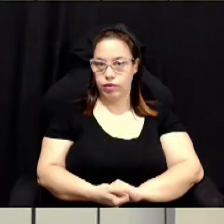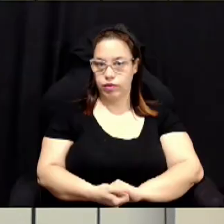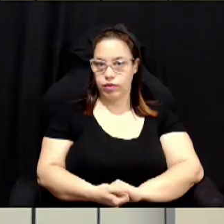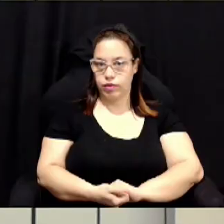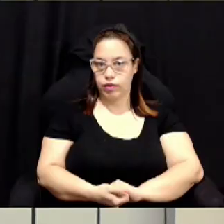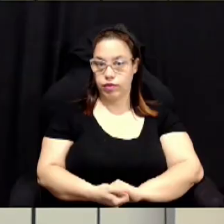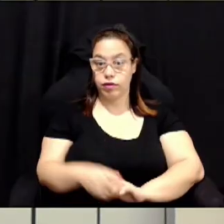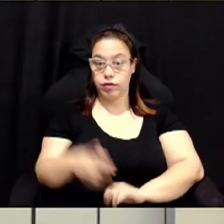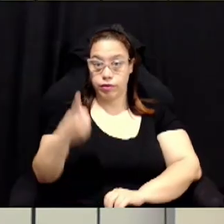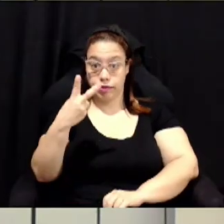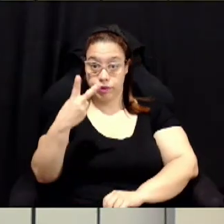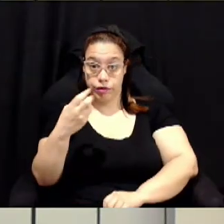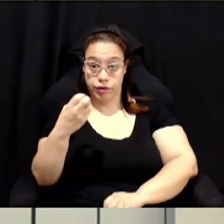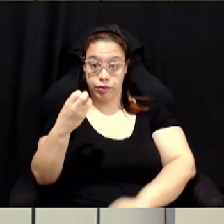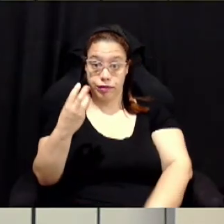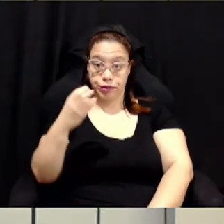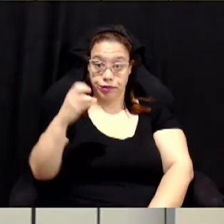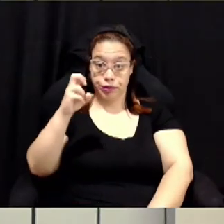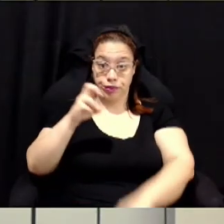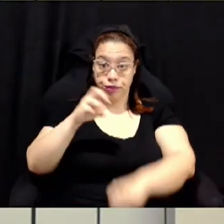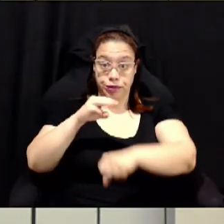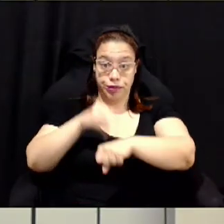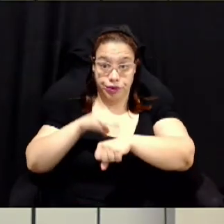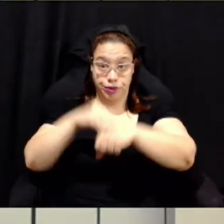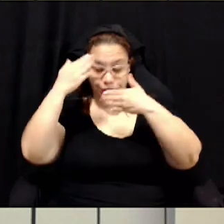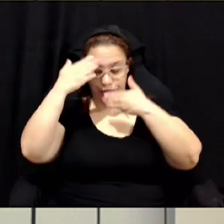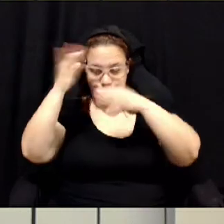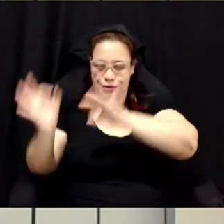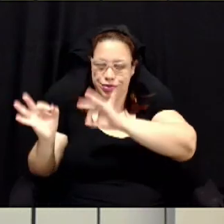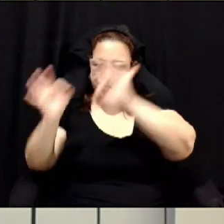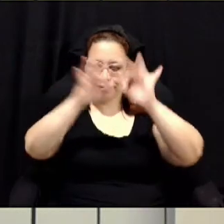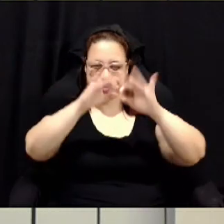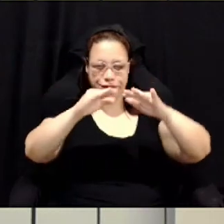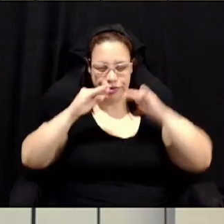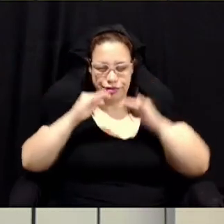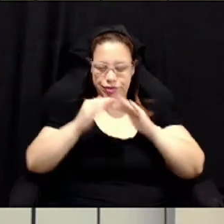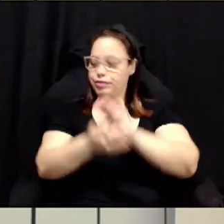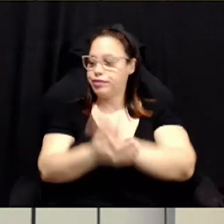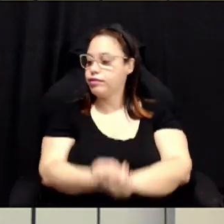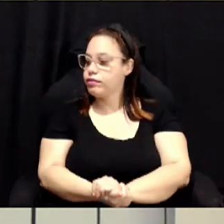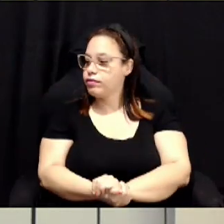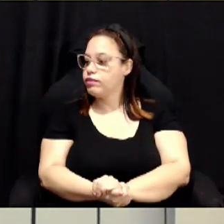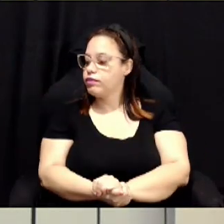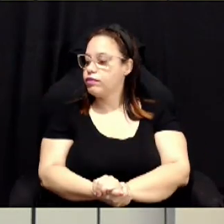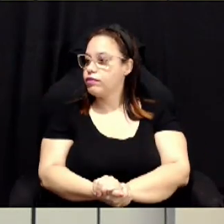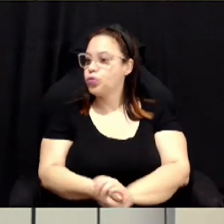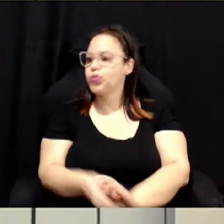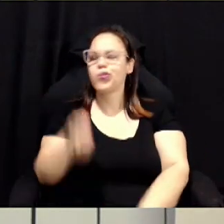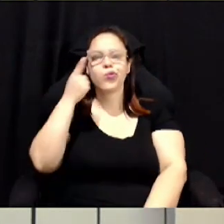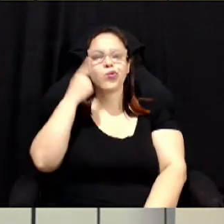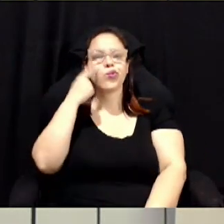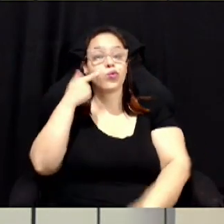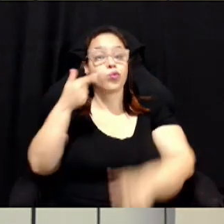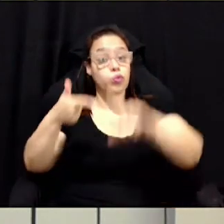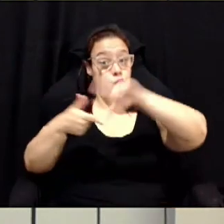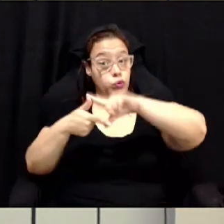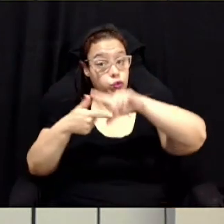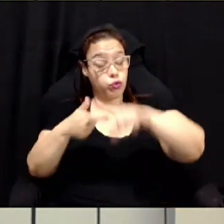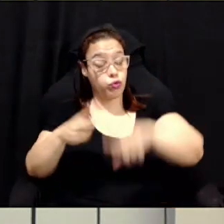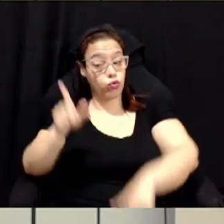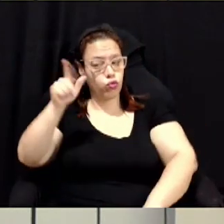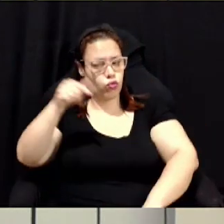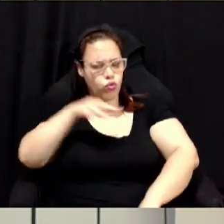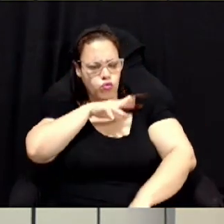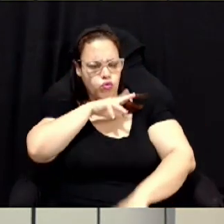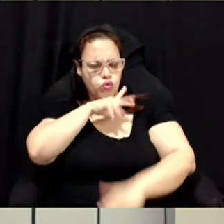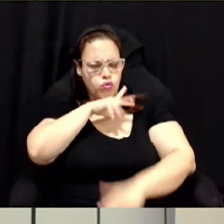Meio-dia mais 35 minutos. Muito obrigado pela sua companhia, pela sua audiência. Hora do nosso quadro É o Bicho, para você